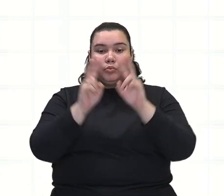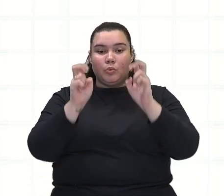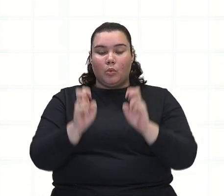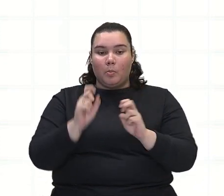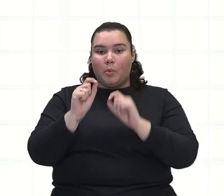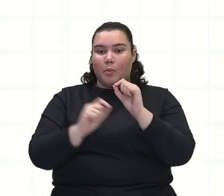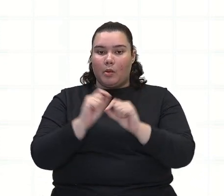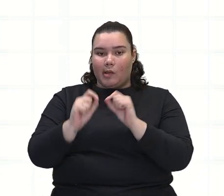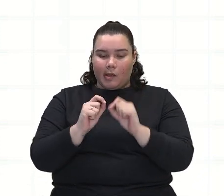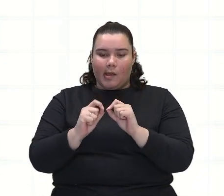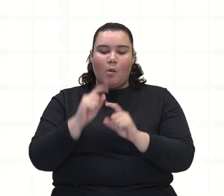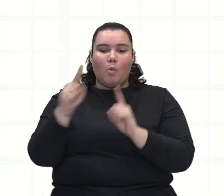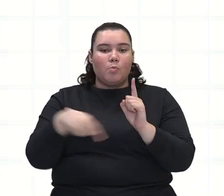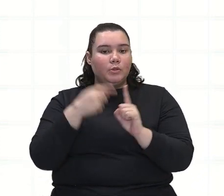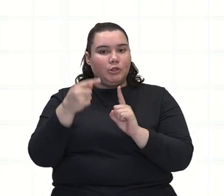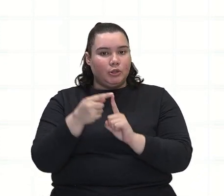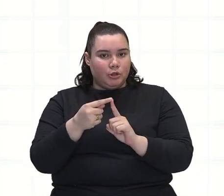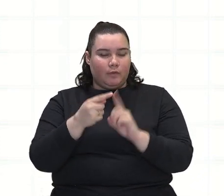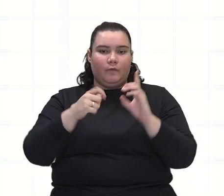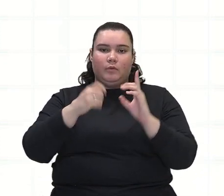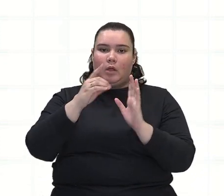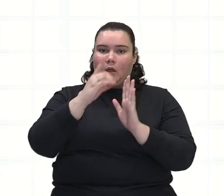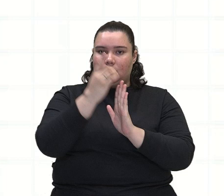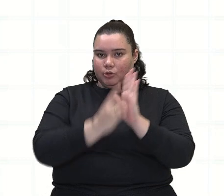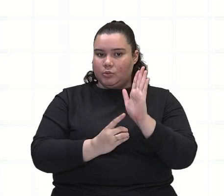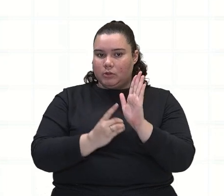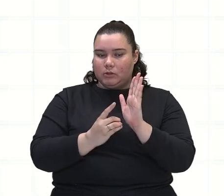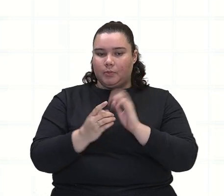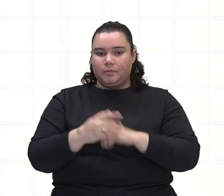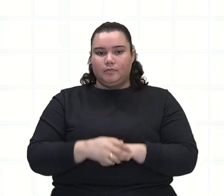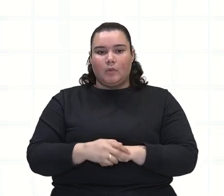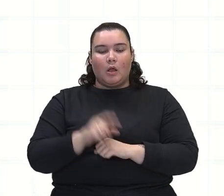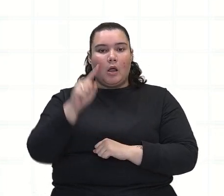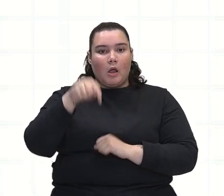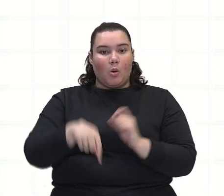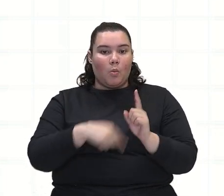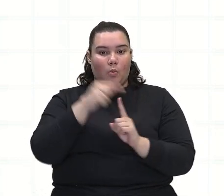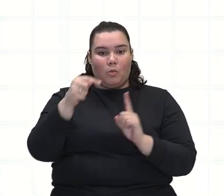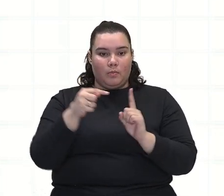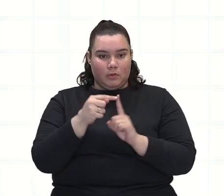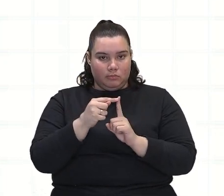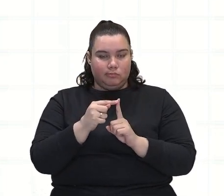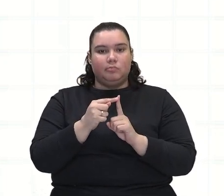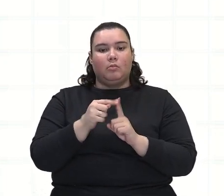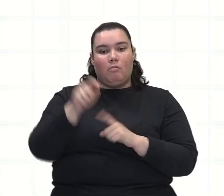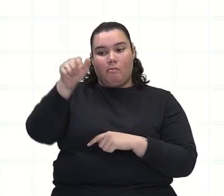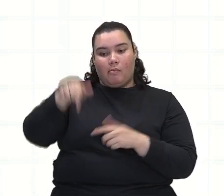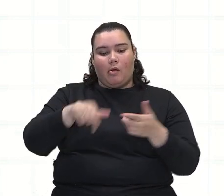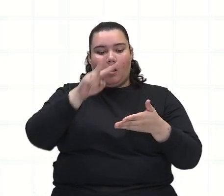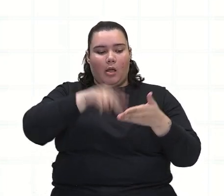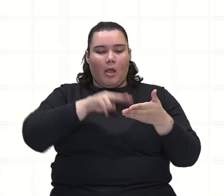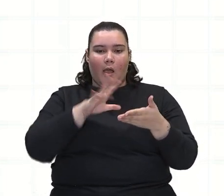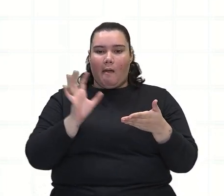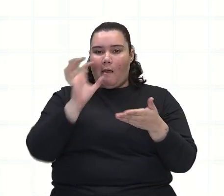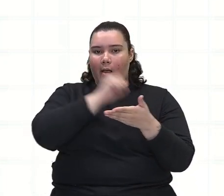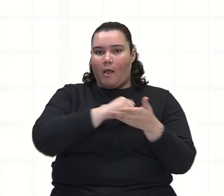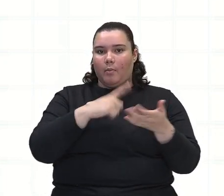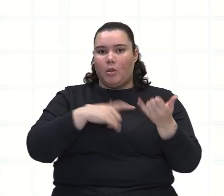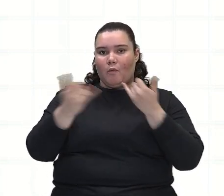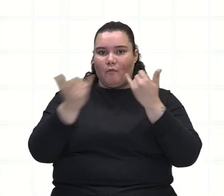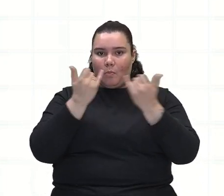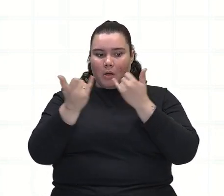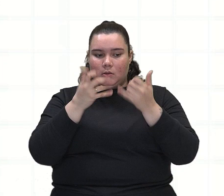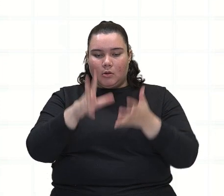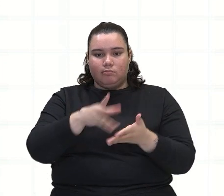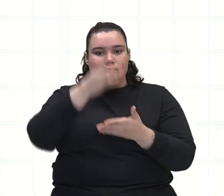intencionalidade discursiva, né, da notícia. Tem o objetivo de informar o leitor com rapidez